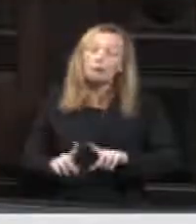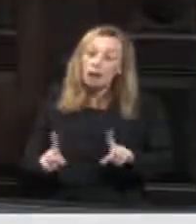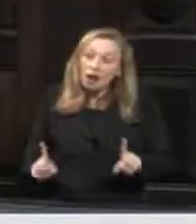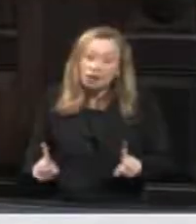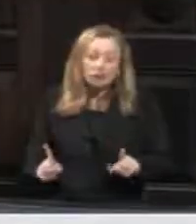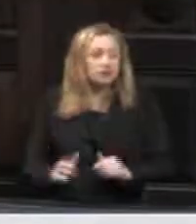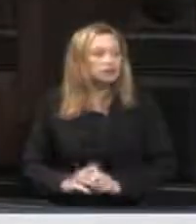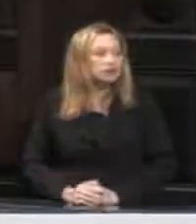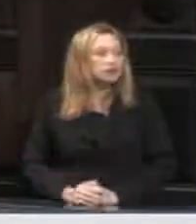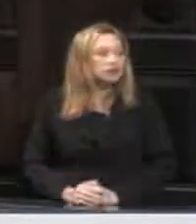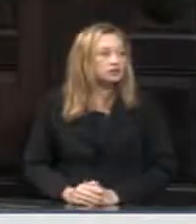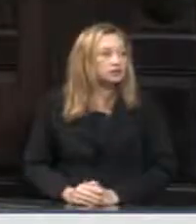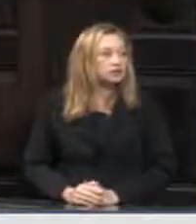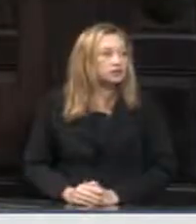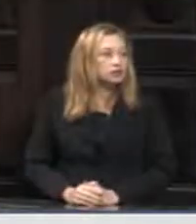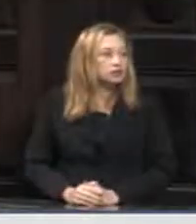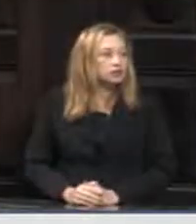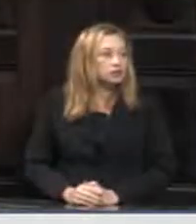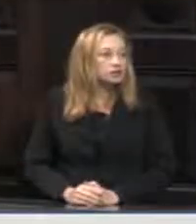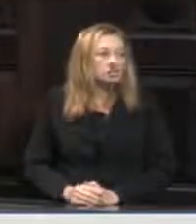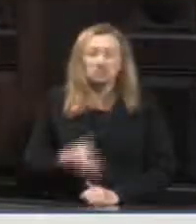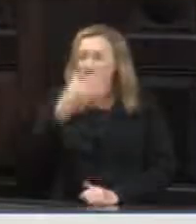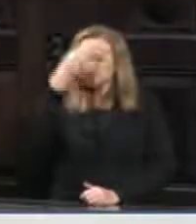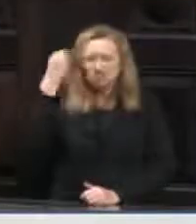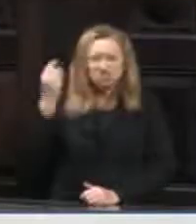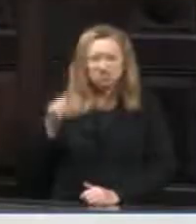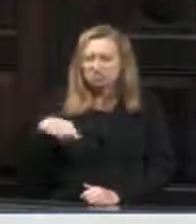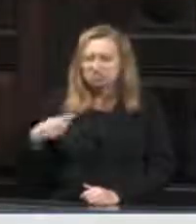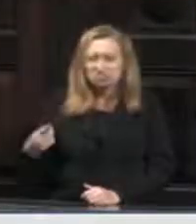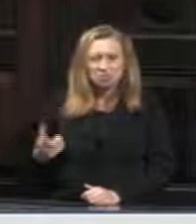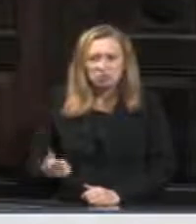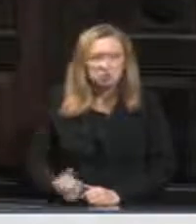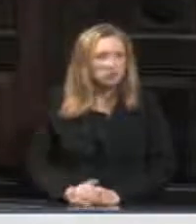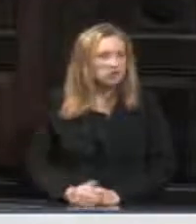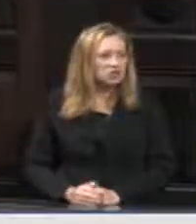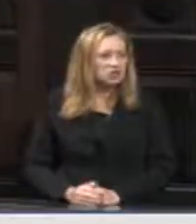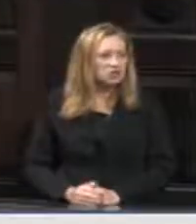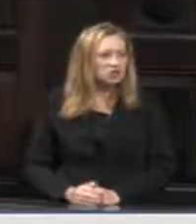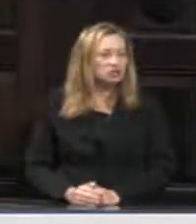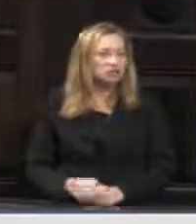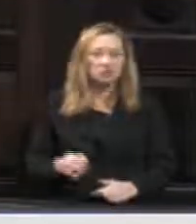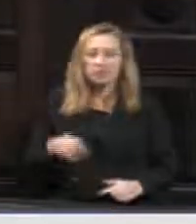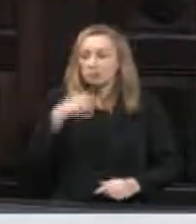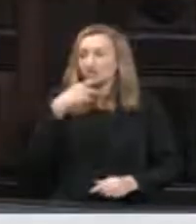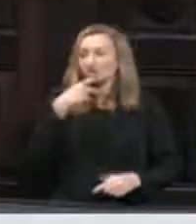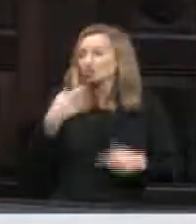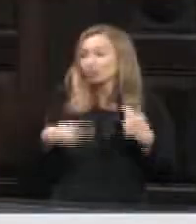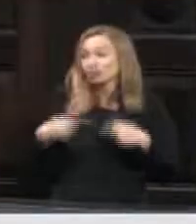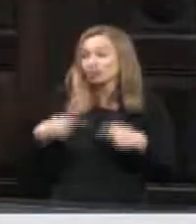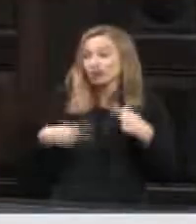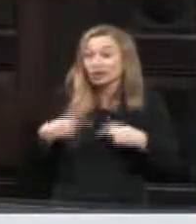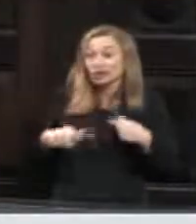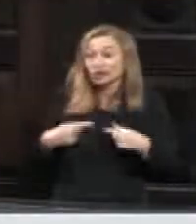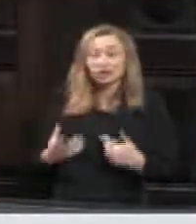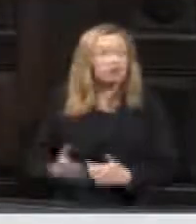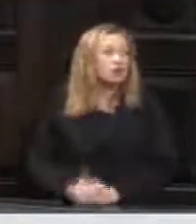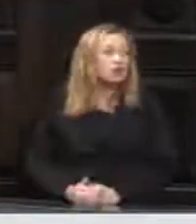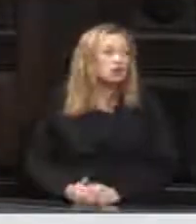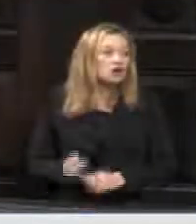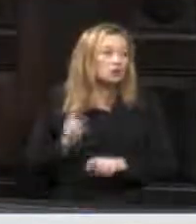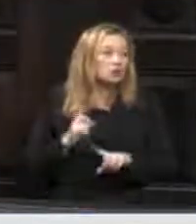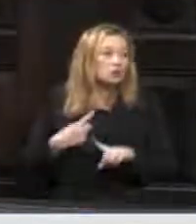tematicamente, se esquecia partido político, porque para ganhar uma